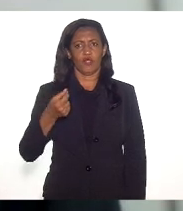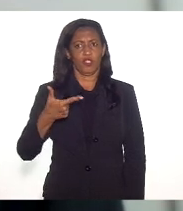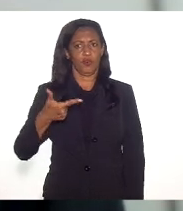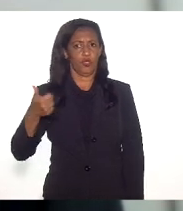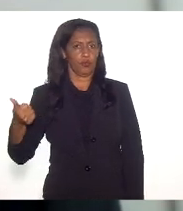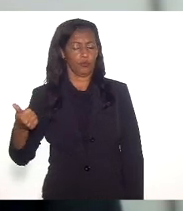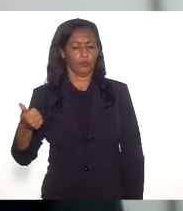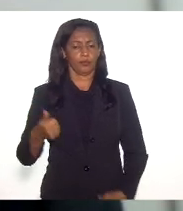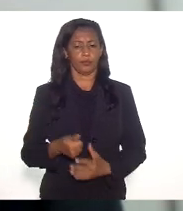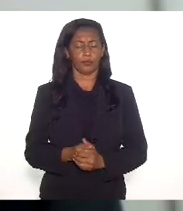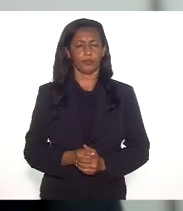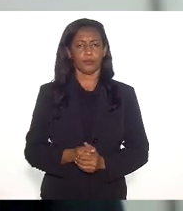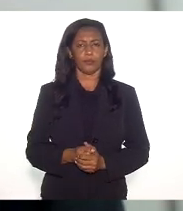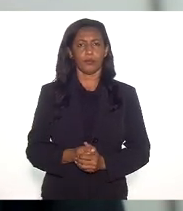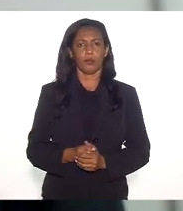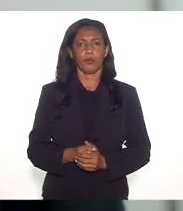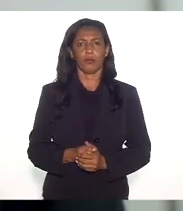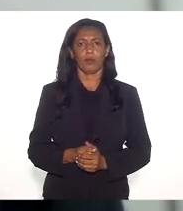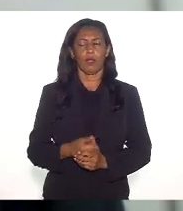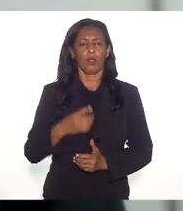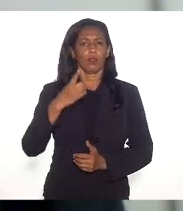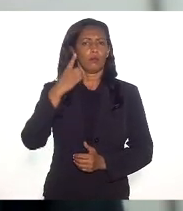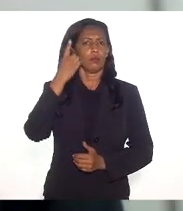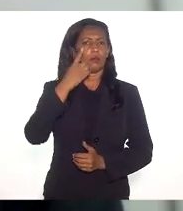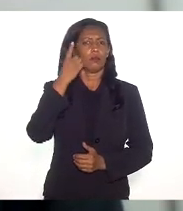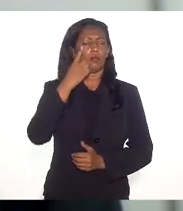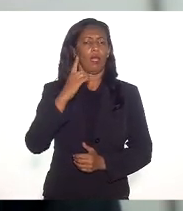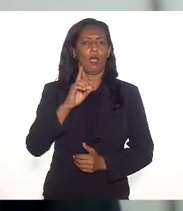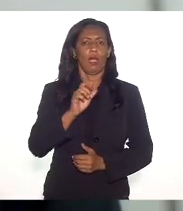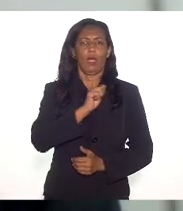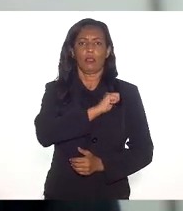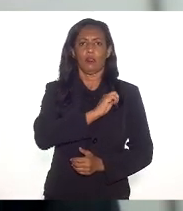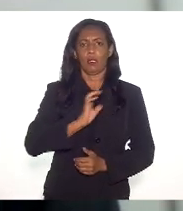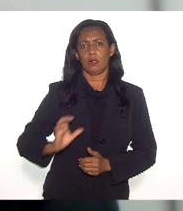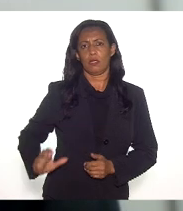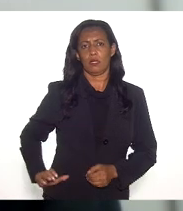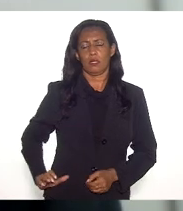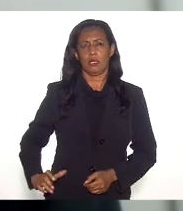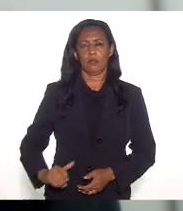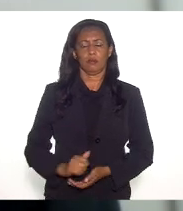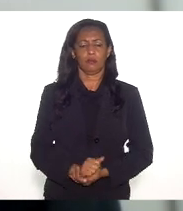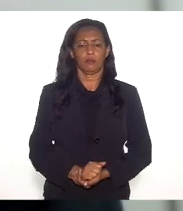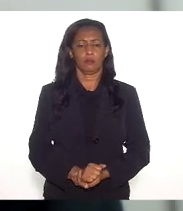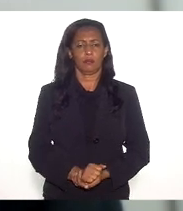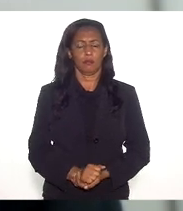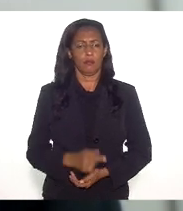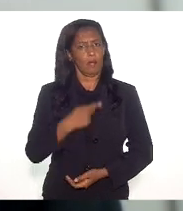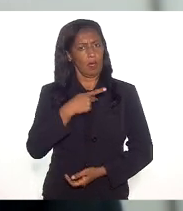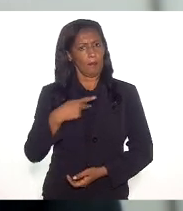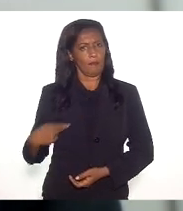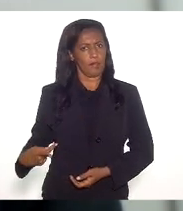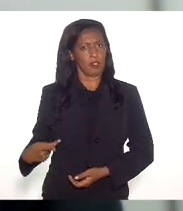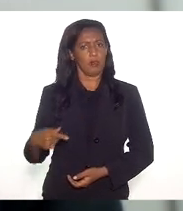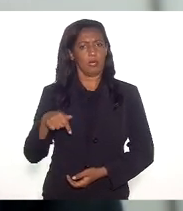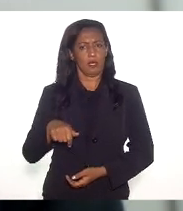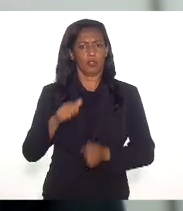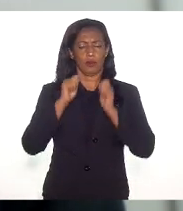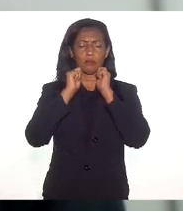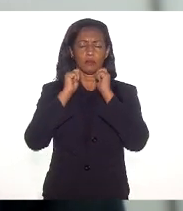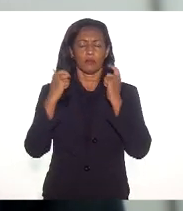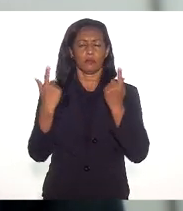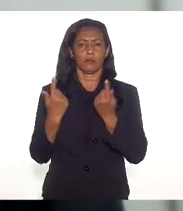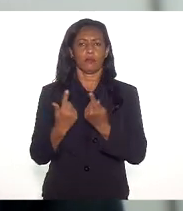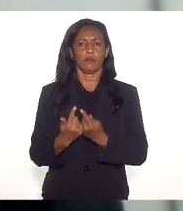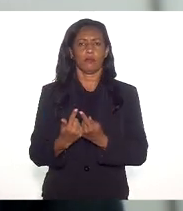2021, de autoria do senhor deputado André Siciliano, presidente da Alerj,